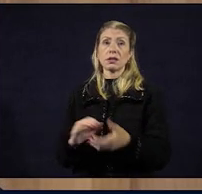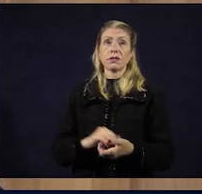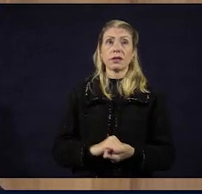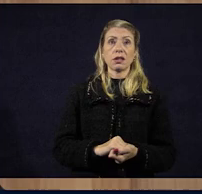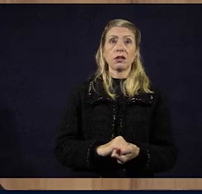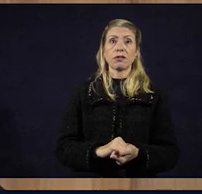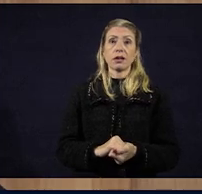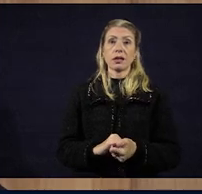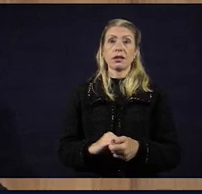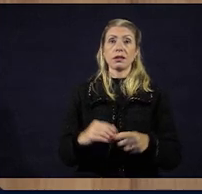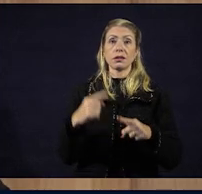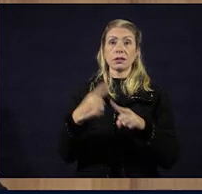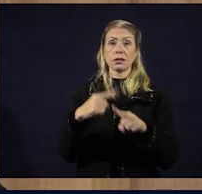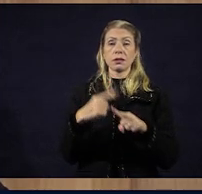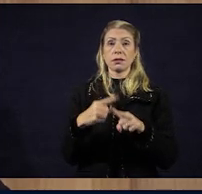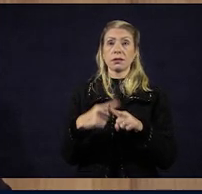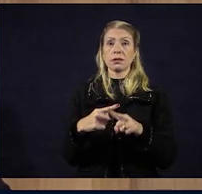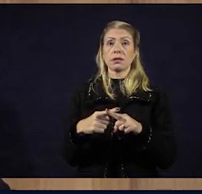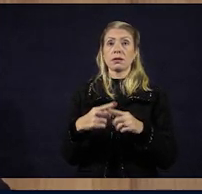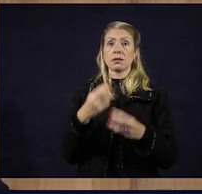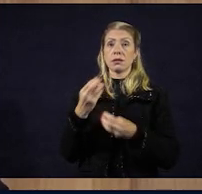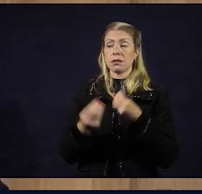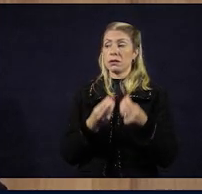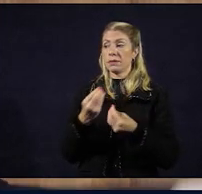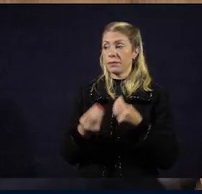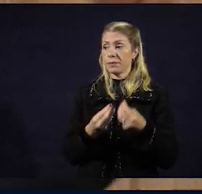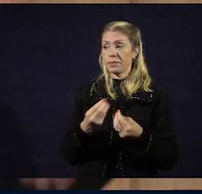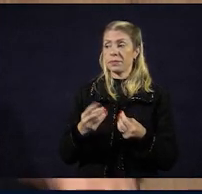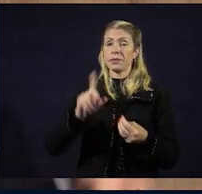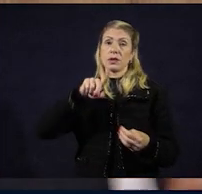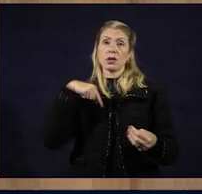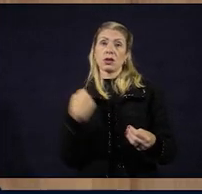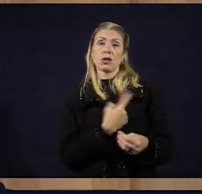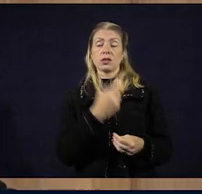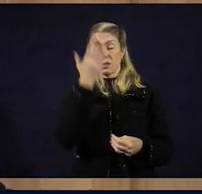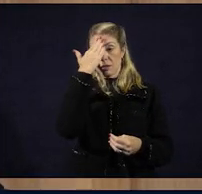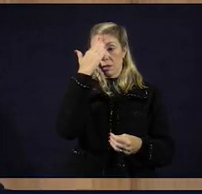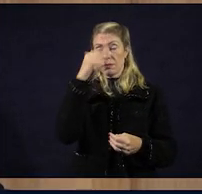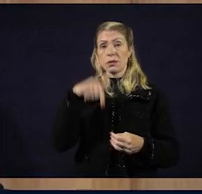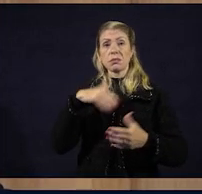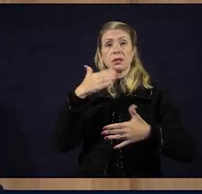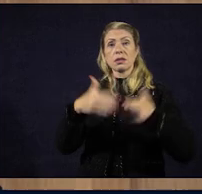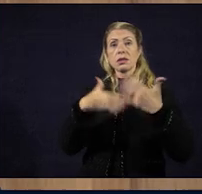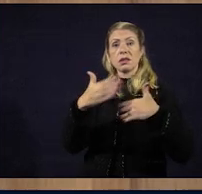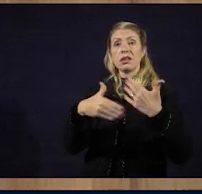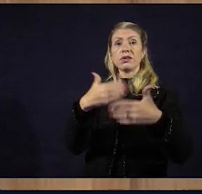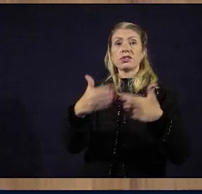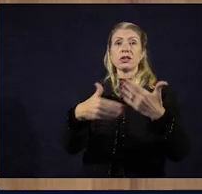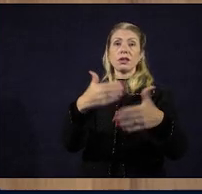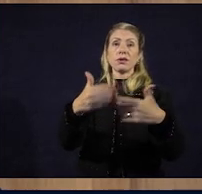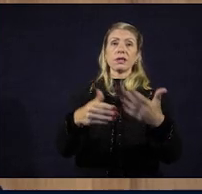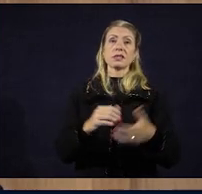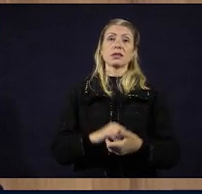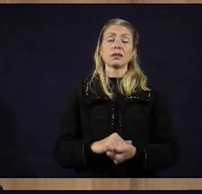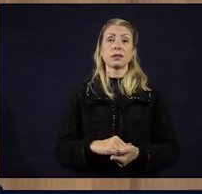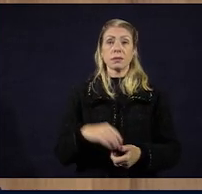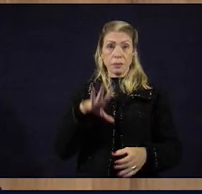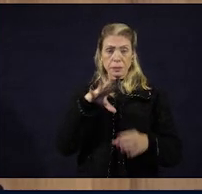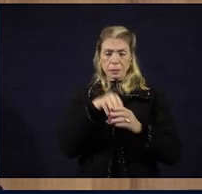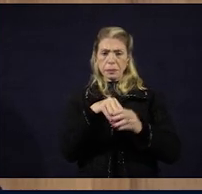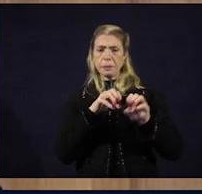de convencer o investidor toda hora eu acho que por isso que esse processo de Educacional de estar na frente